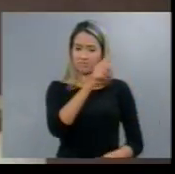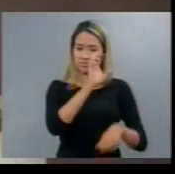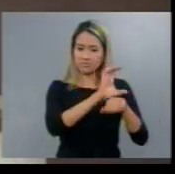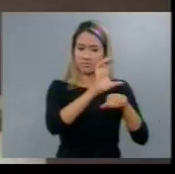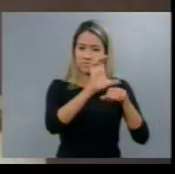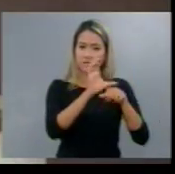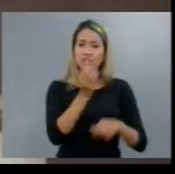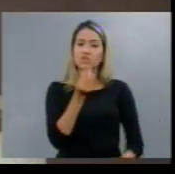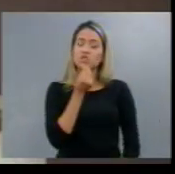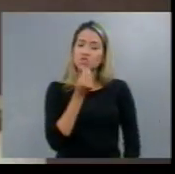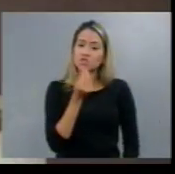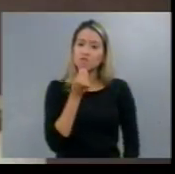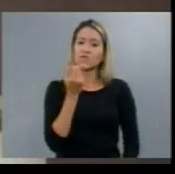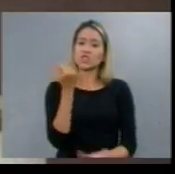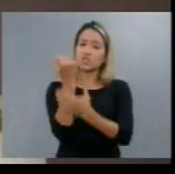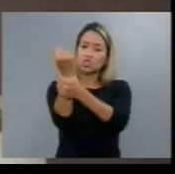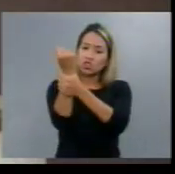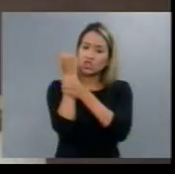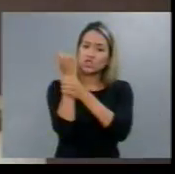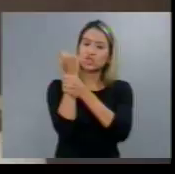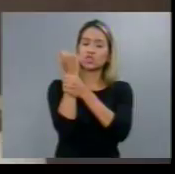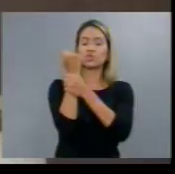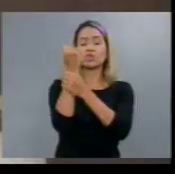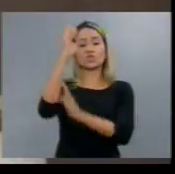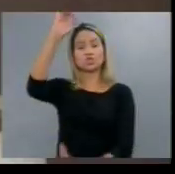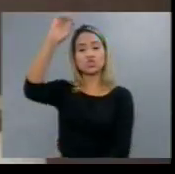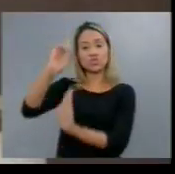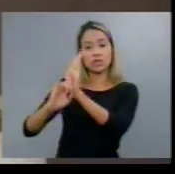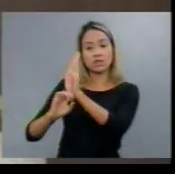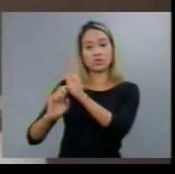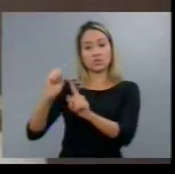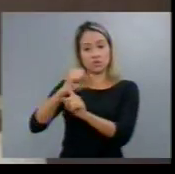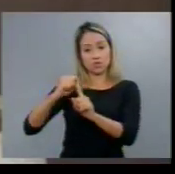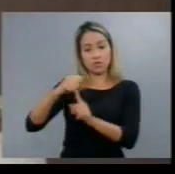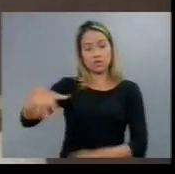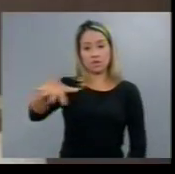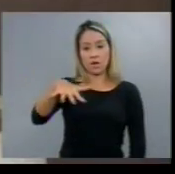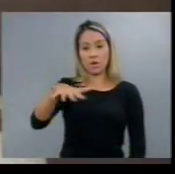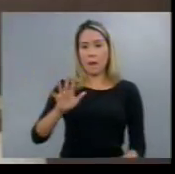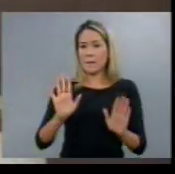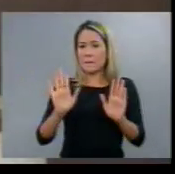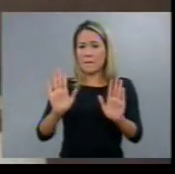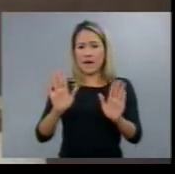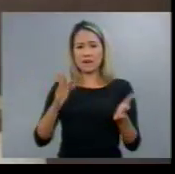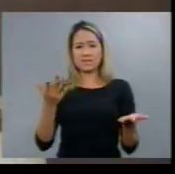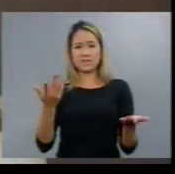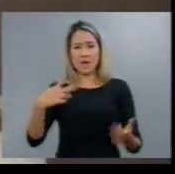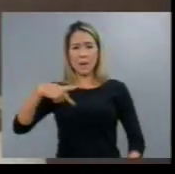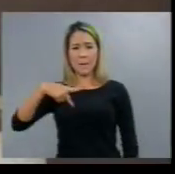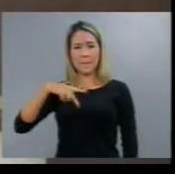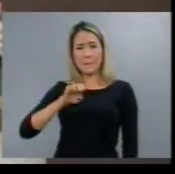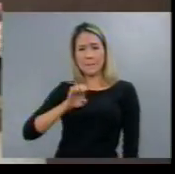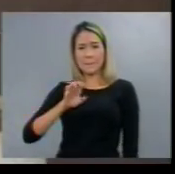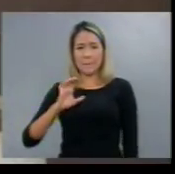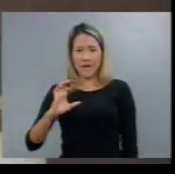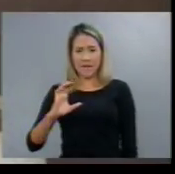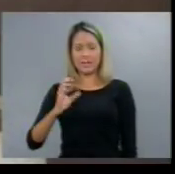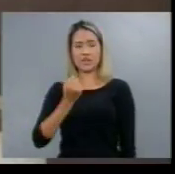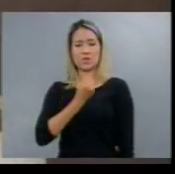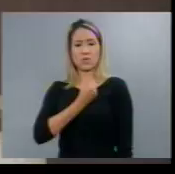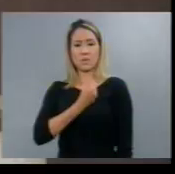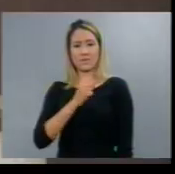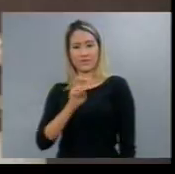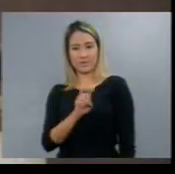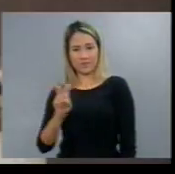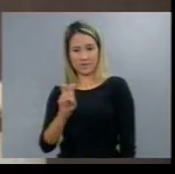assegurar direitos sociais, a PEC 55, antes PEC 241, que foi